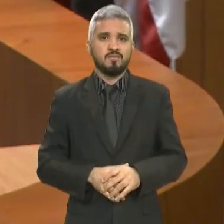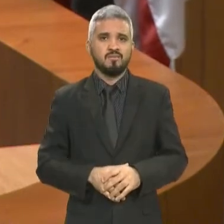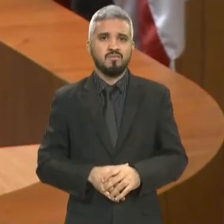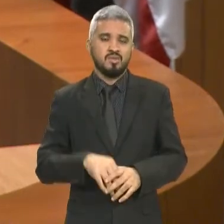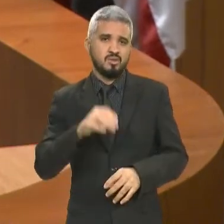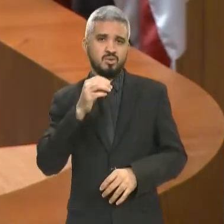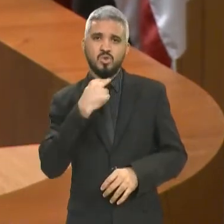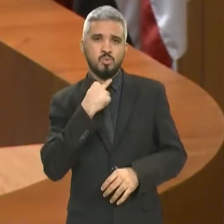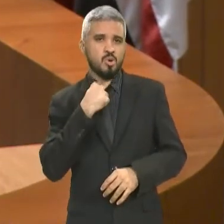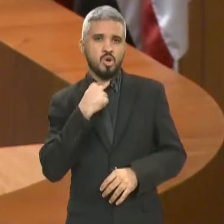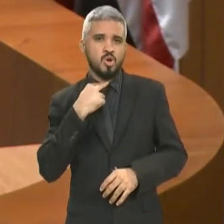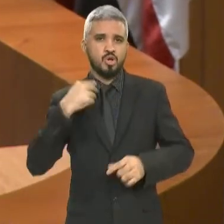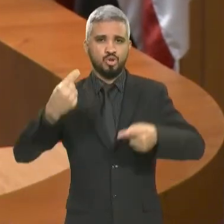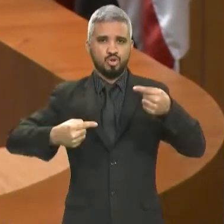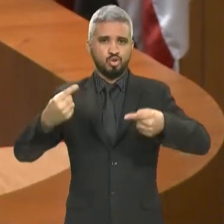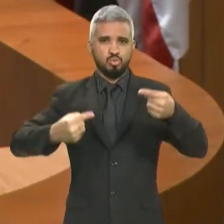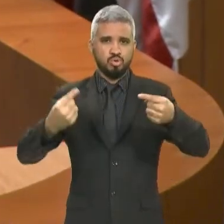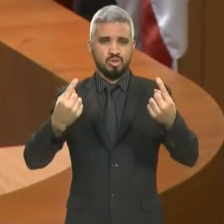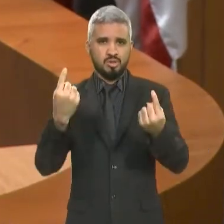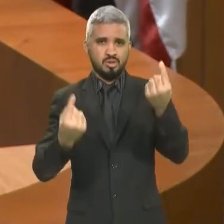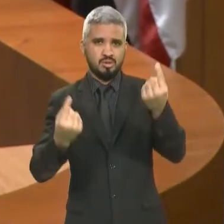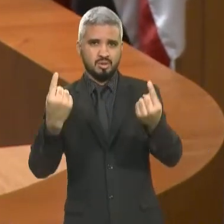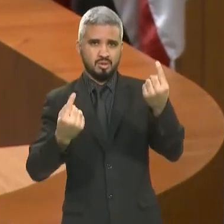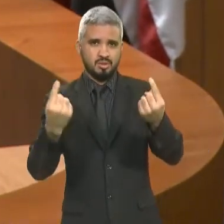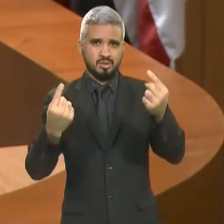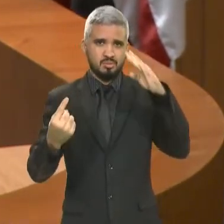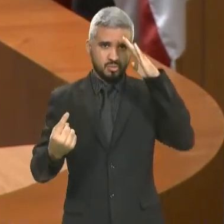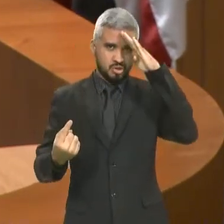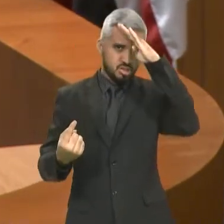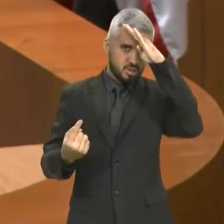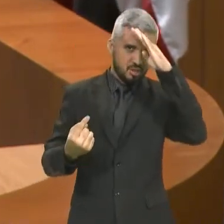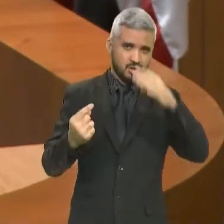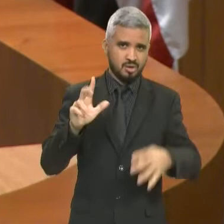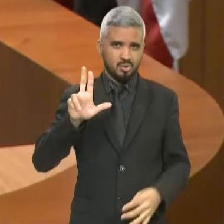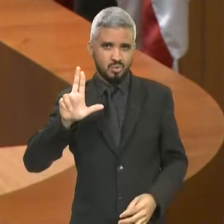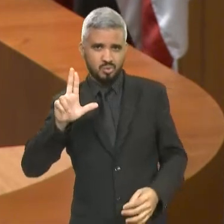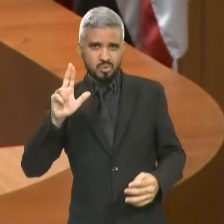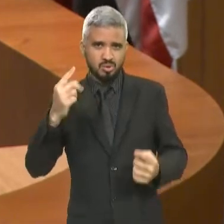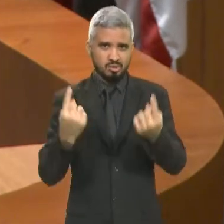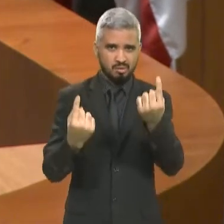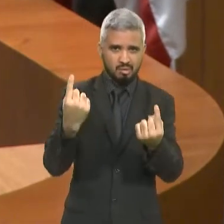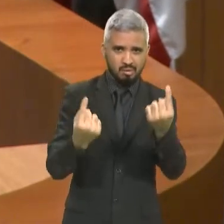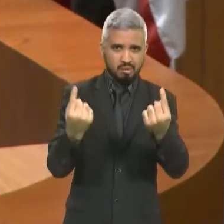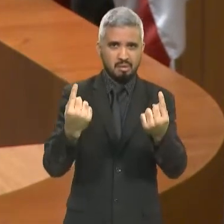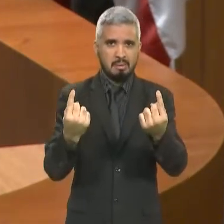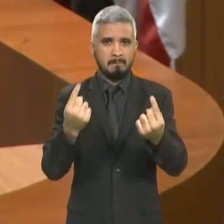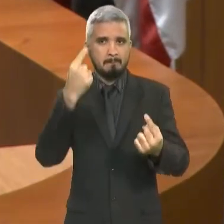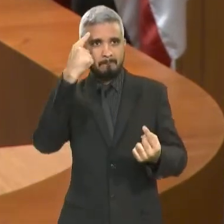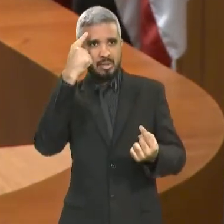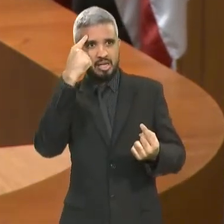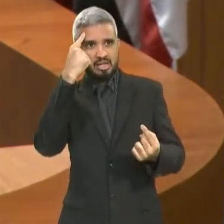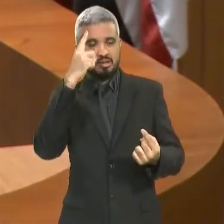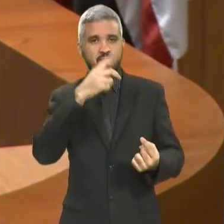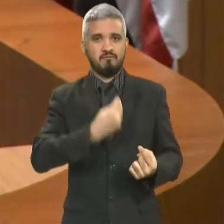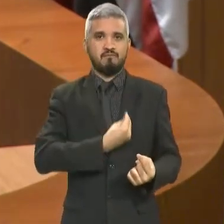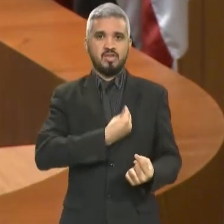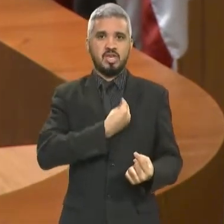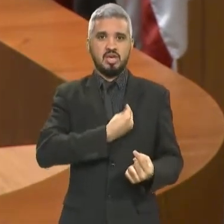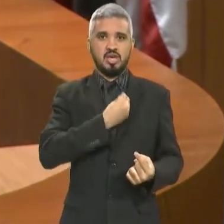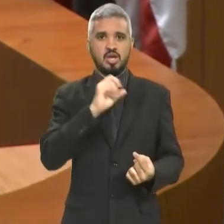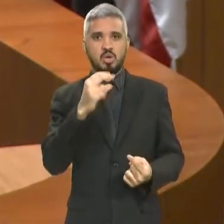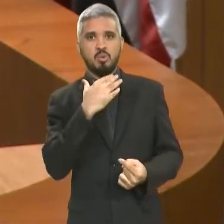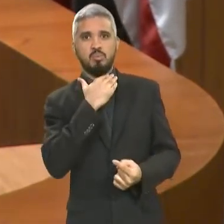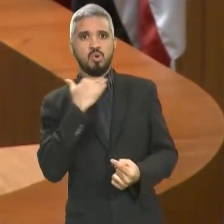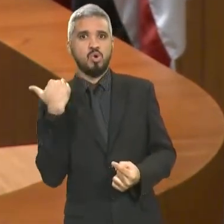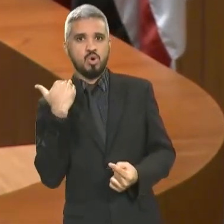pelo próximo presidente da República numa disputa de vida ou morte. Nós não precisamos romper relações pessoais,